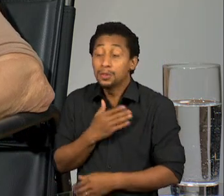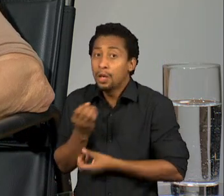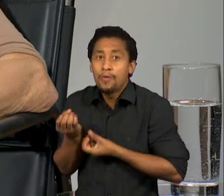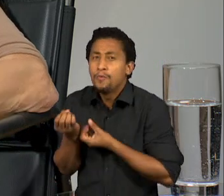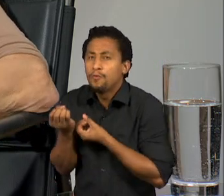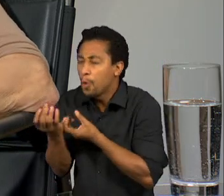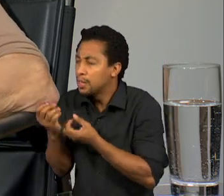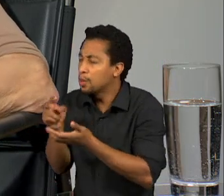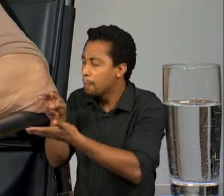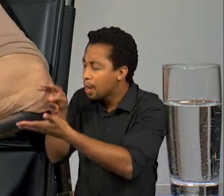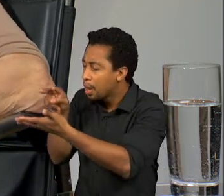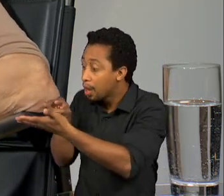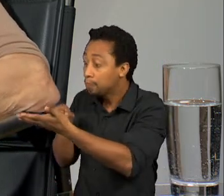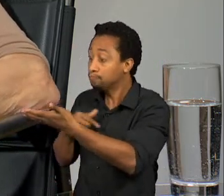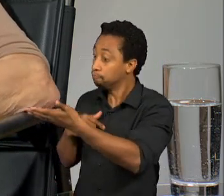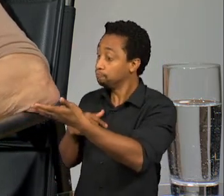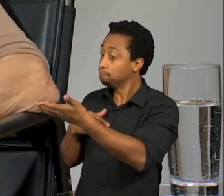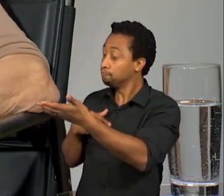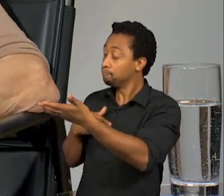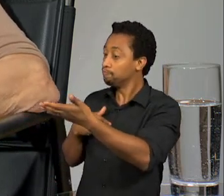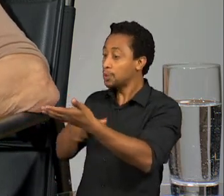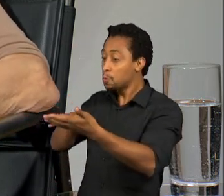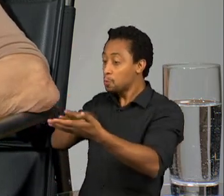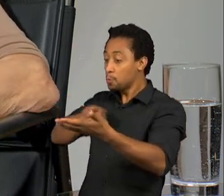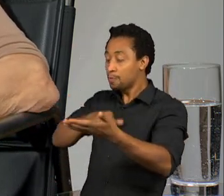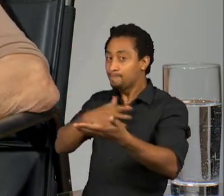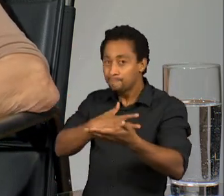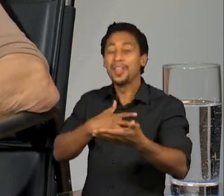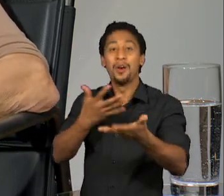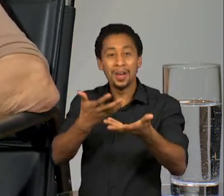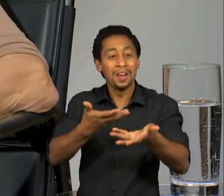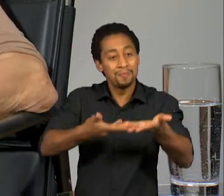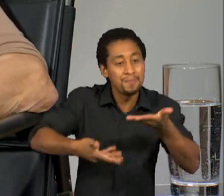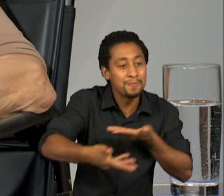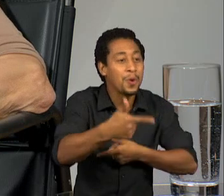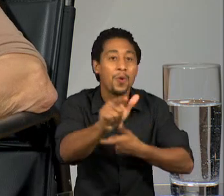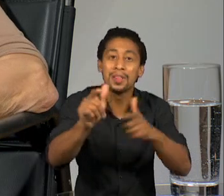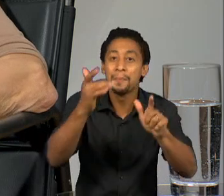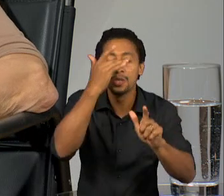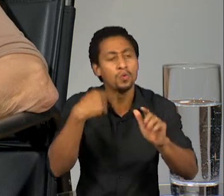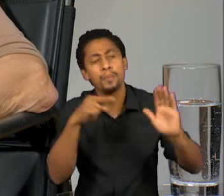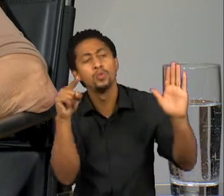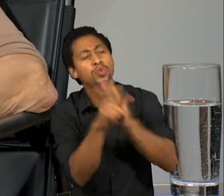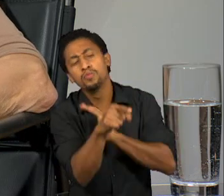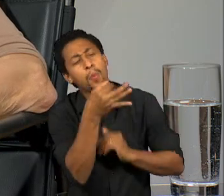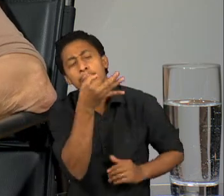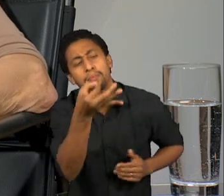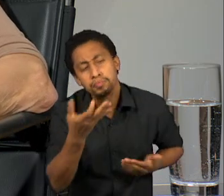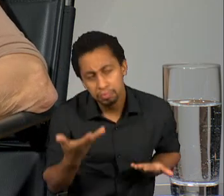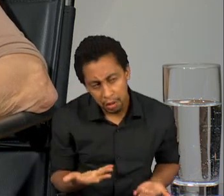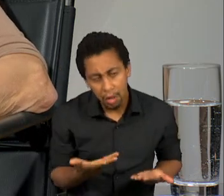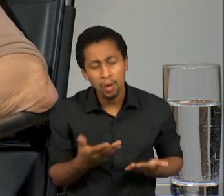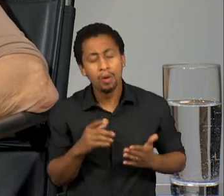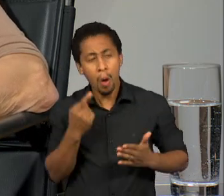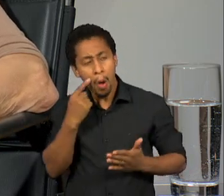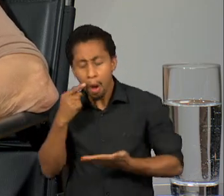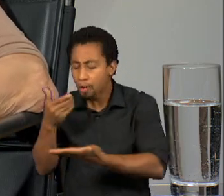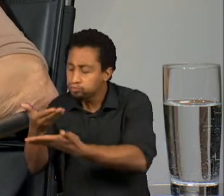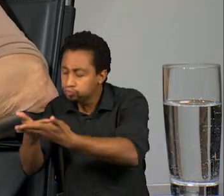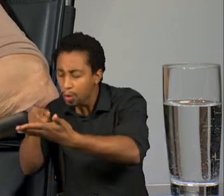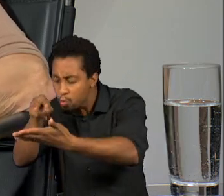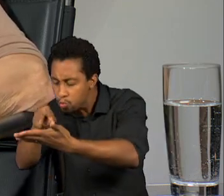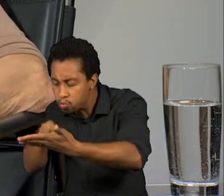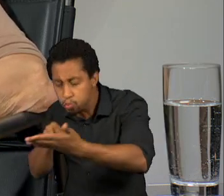humana. E com os meios digitais, eles encontram formas de socialização mais